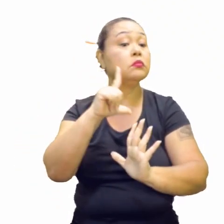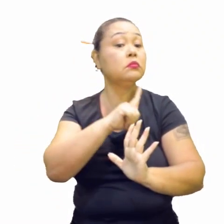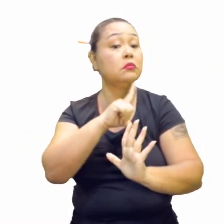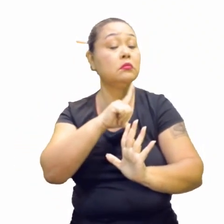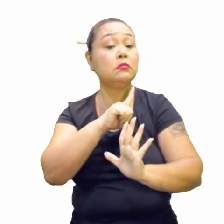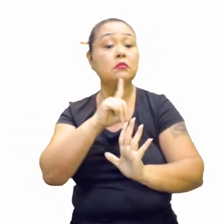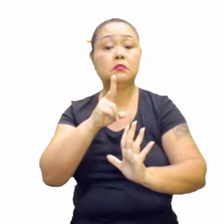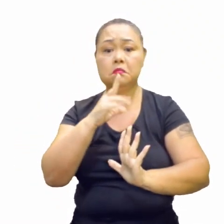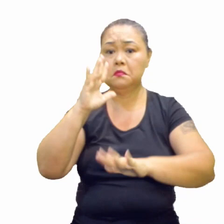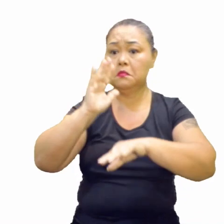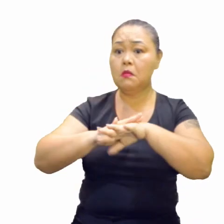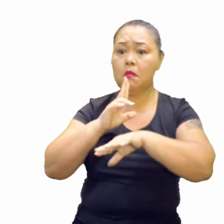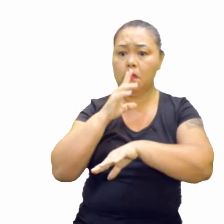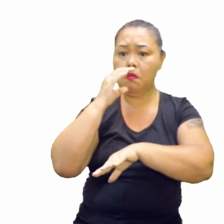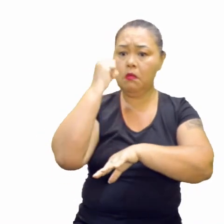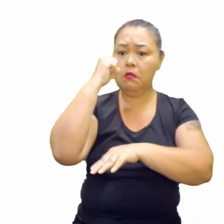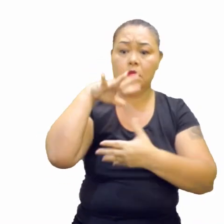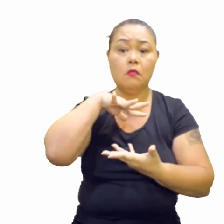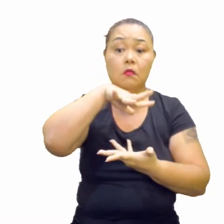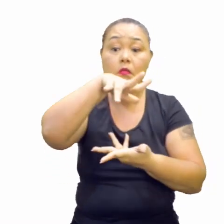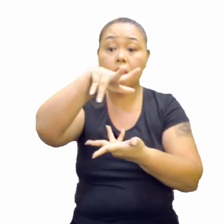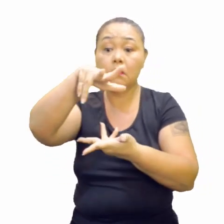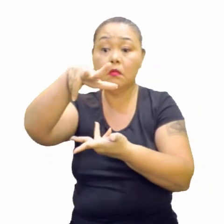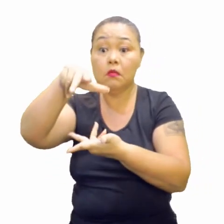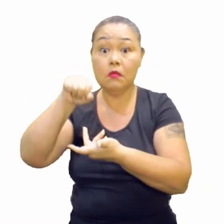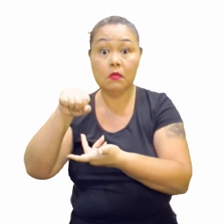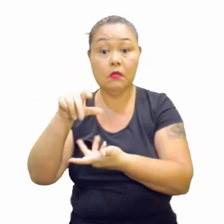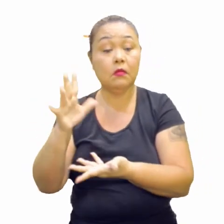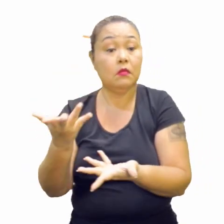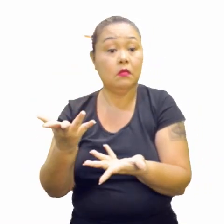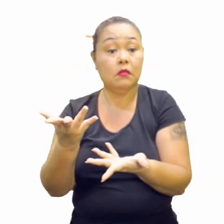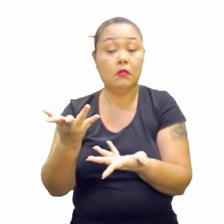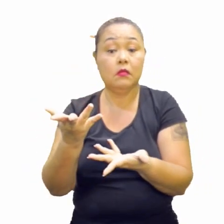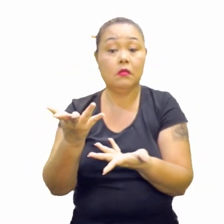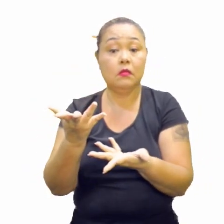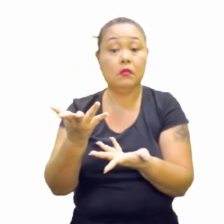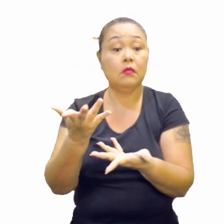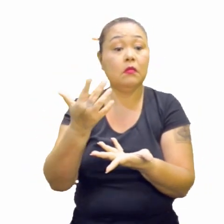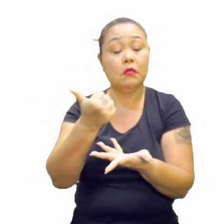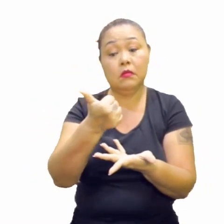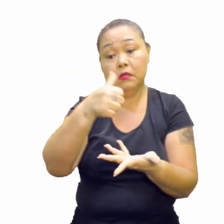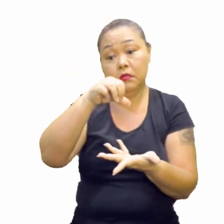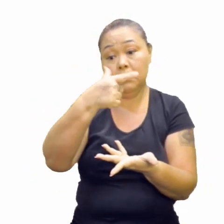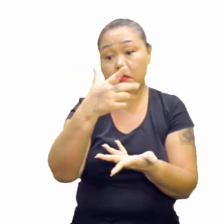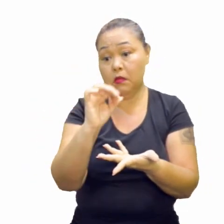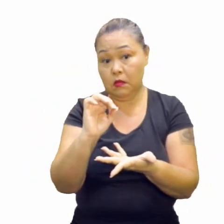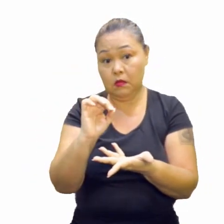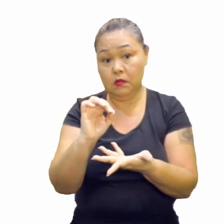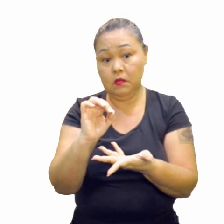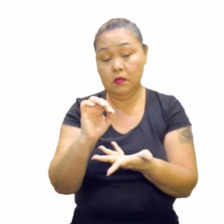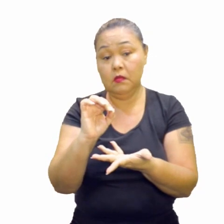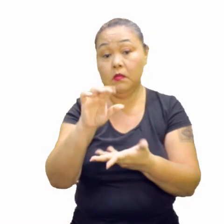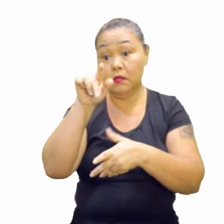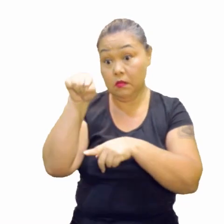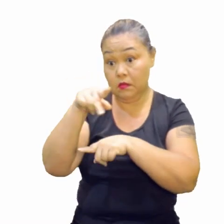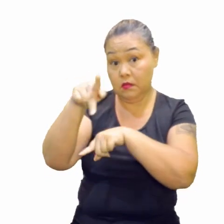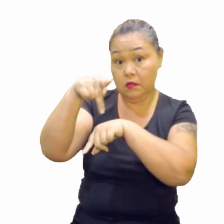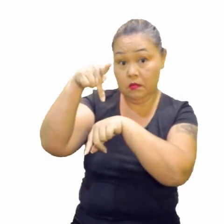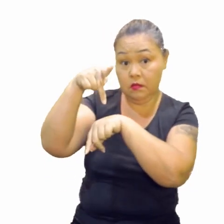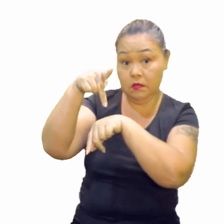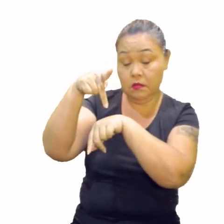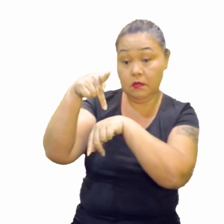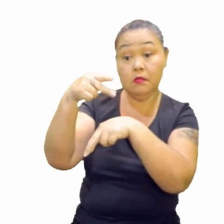mais poderosa do mundo. Em 1920, este país